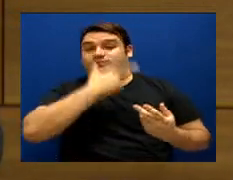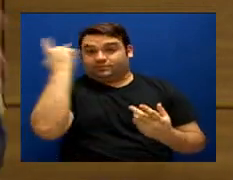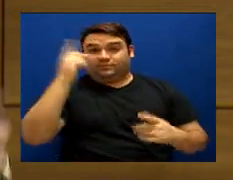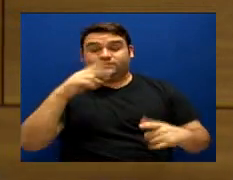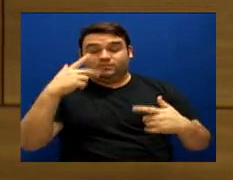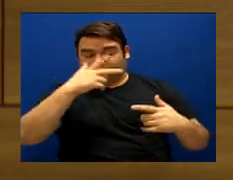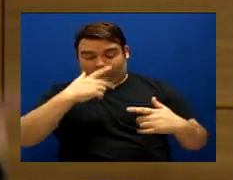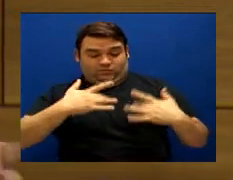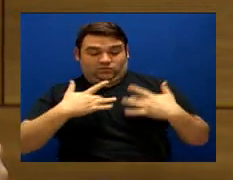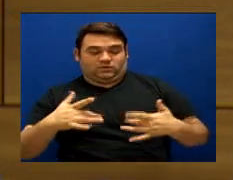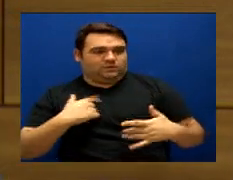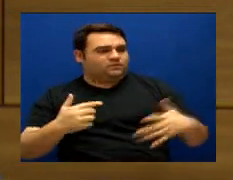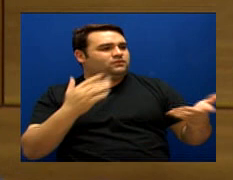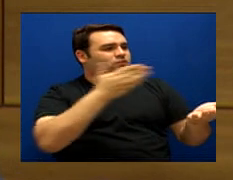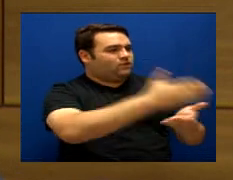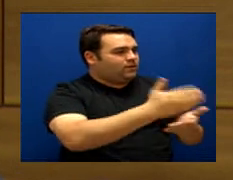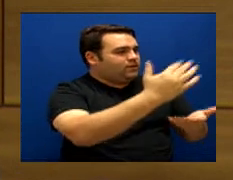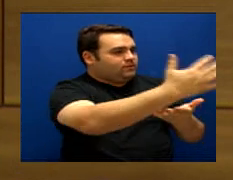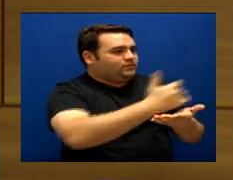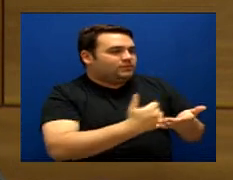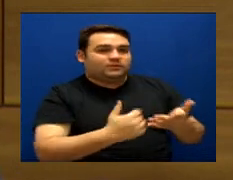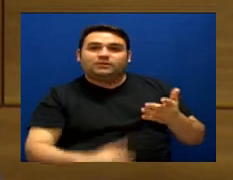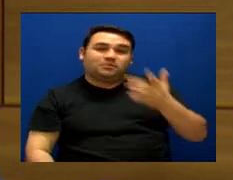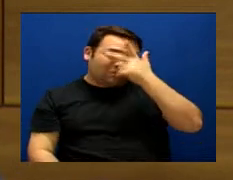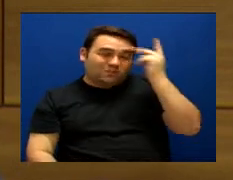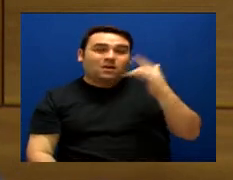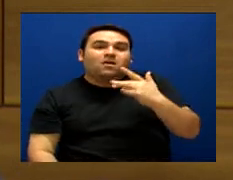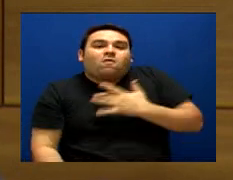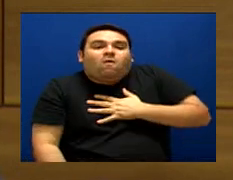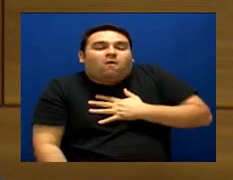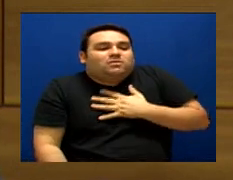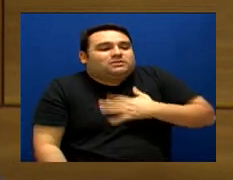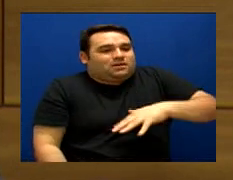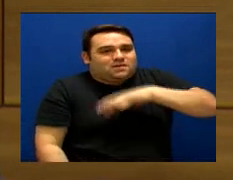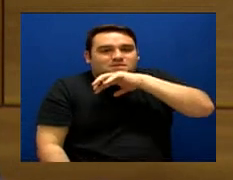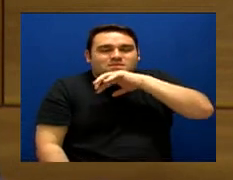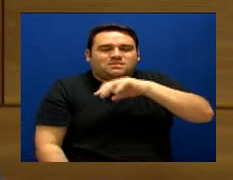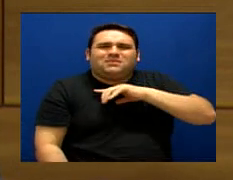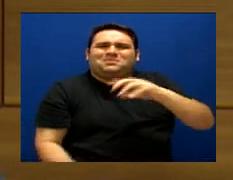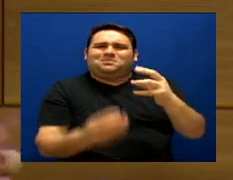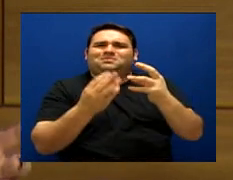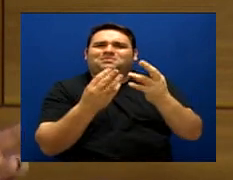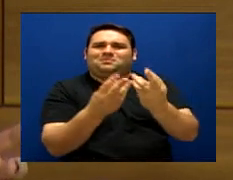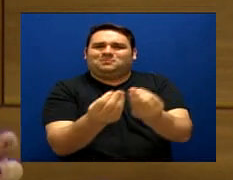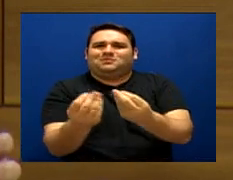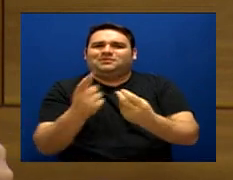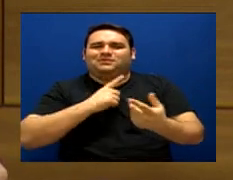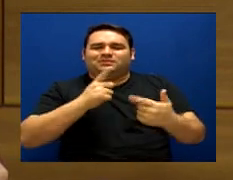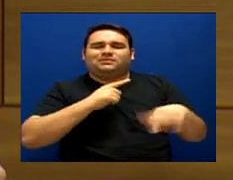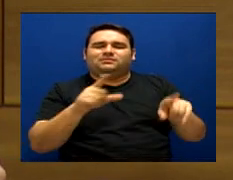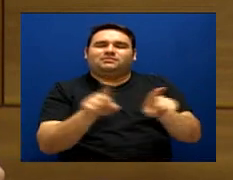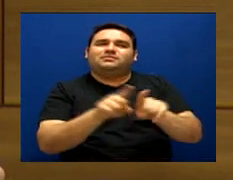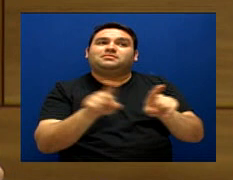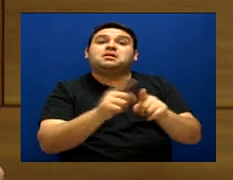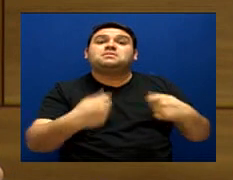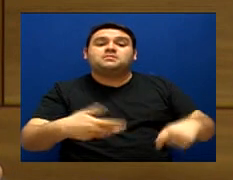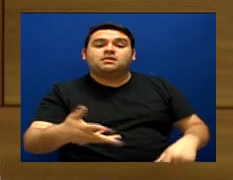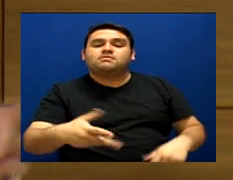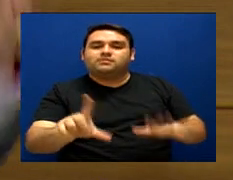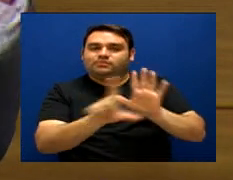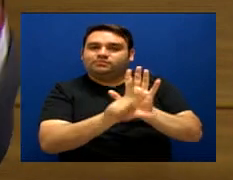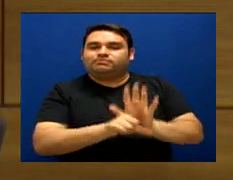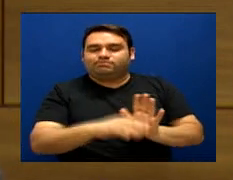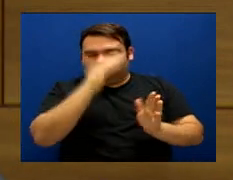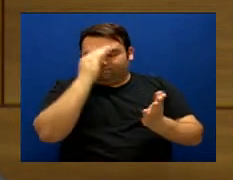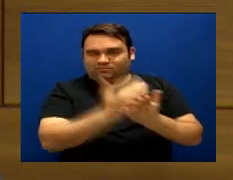tem que ir lá, tem que resgatar, não só protetor, simpatizante da causa animal, e isso ocorre muito. Então, a gente precisa de eficiência com a